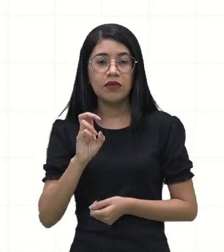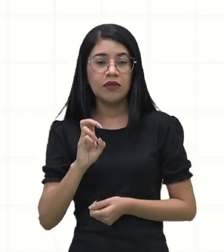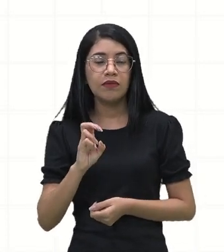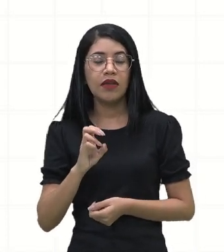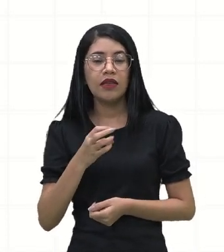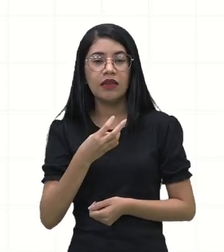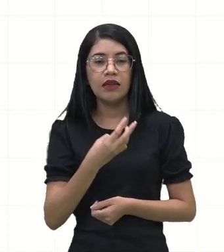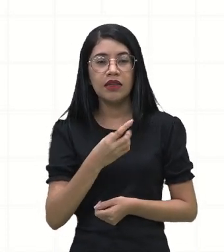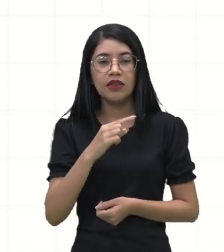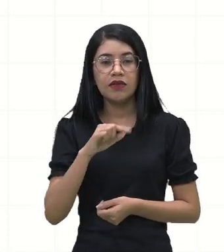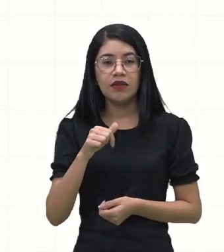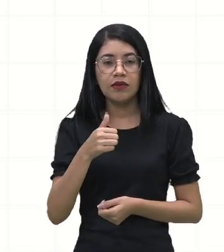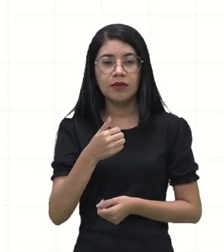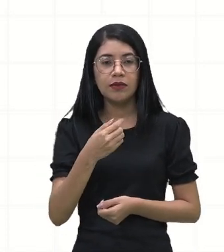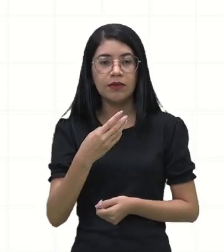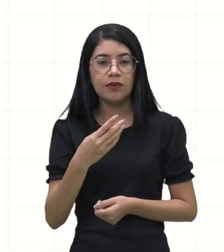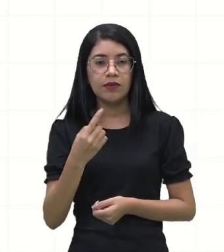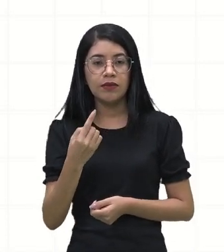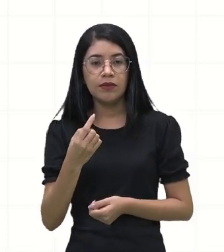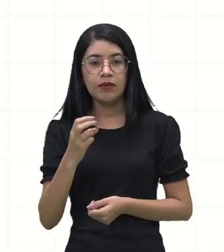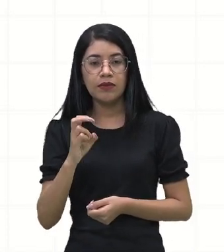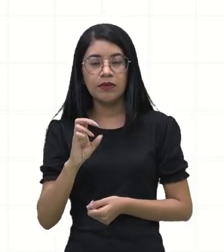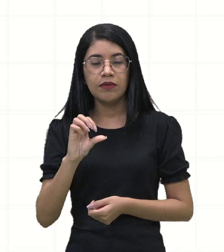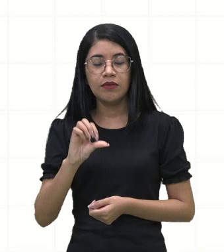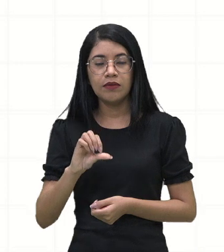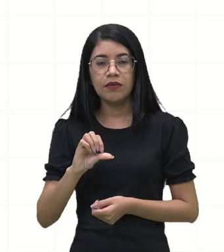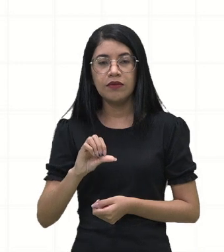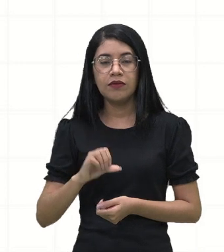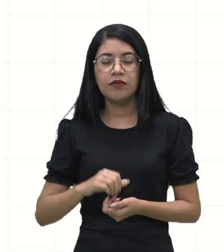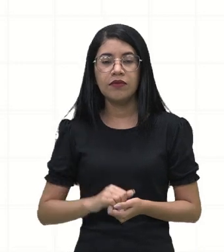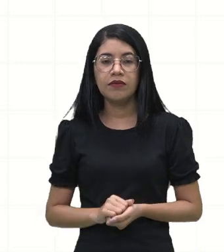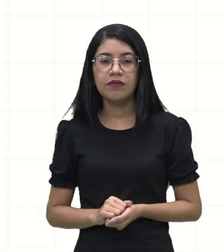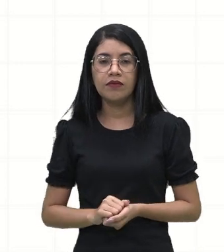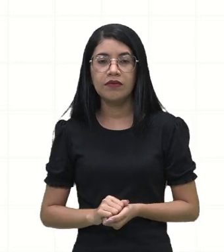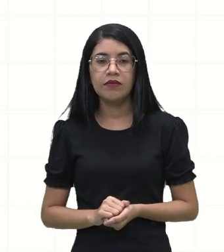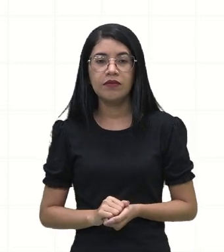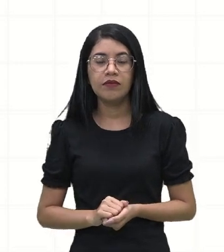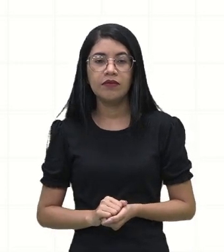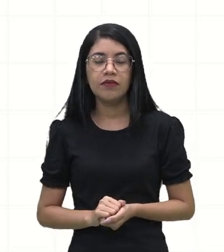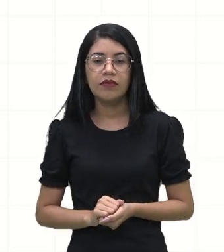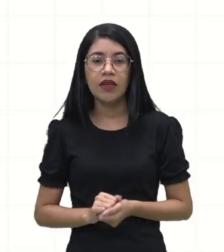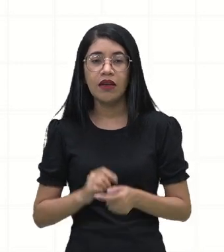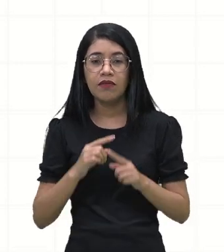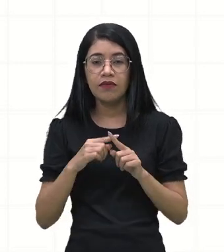mais, né, uma precisão maior. Pronto,